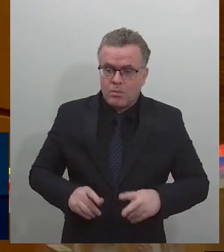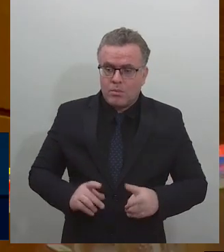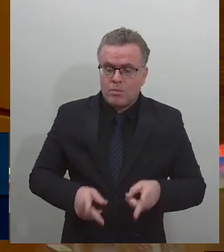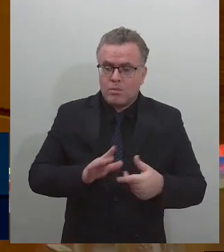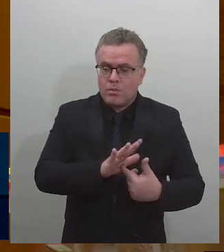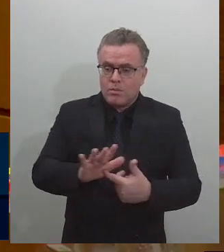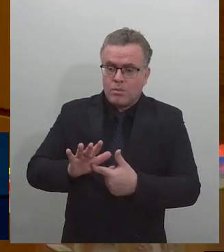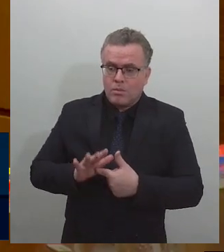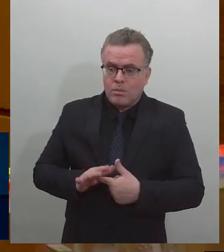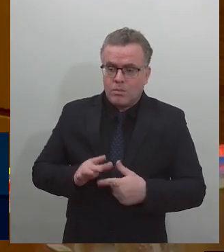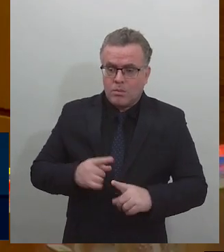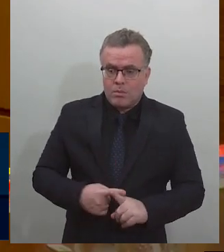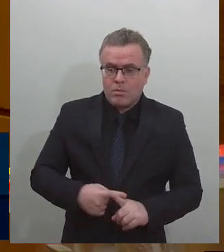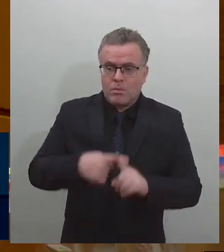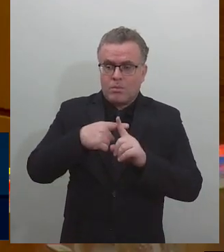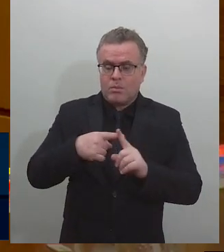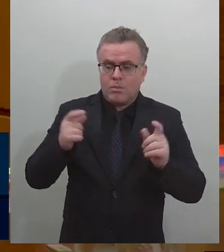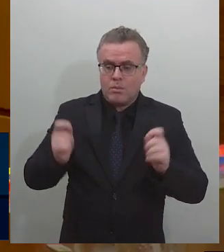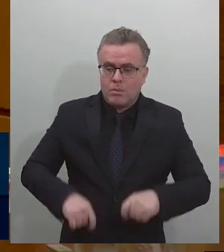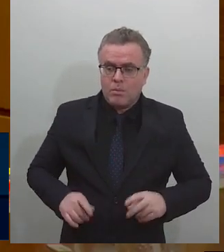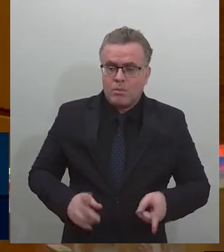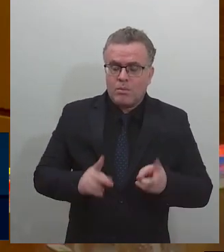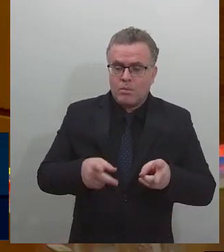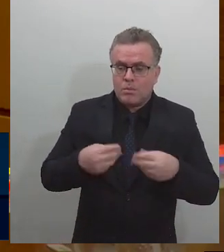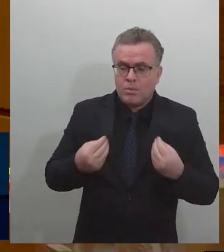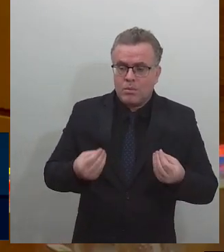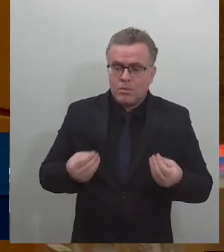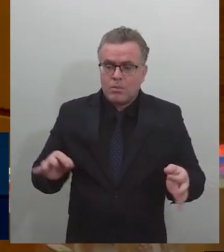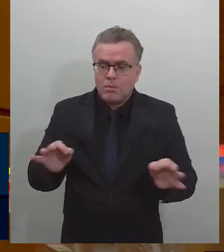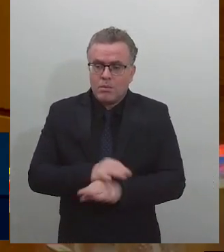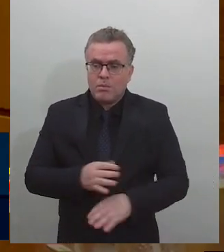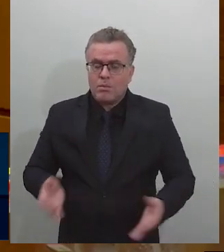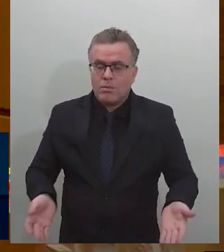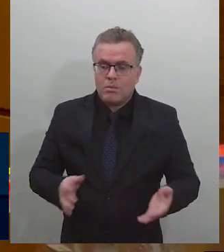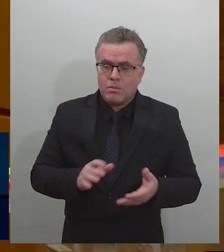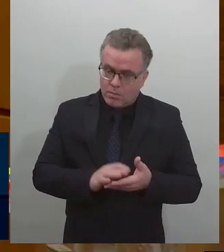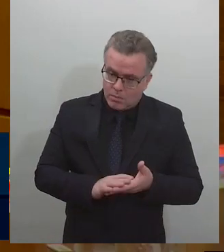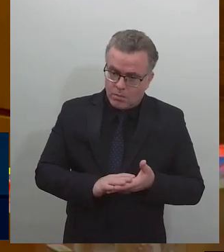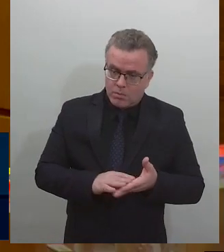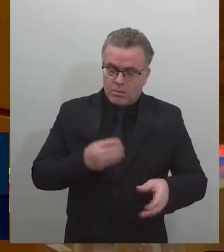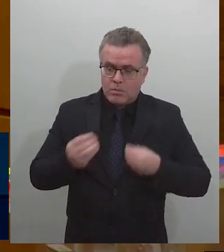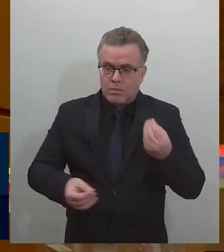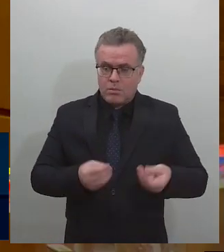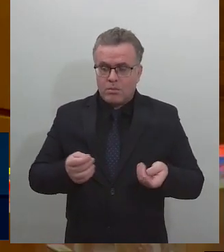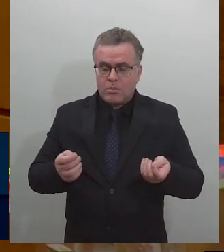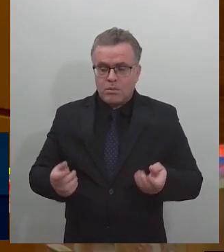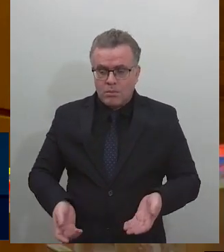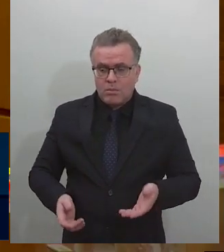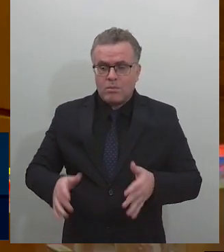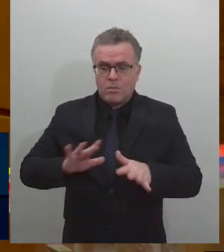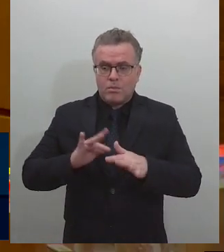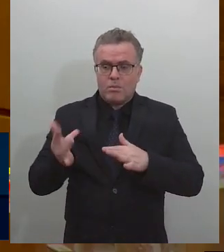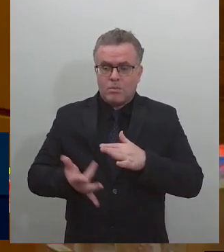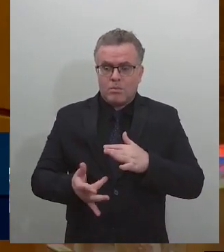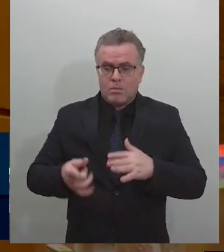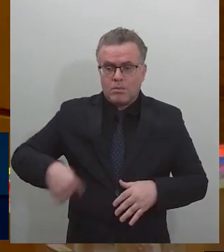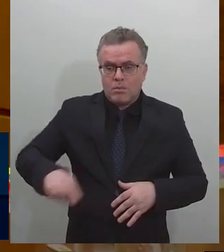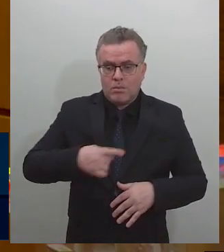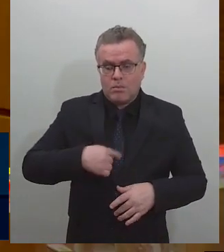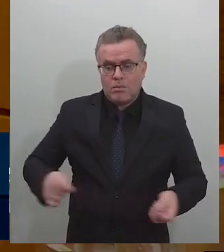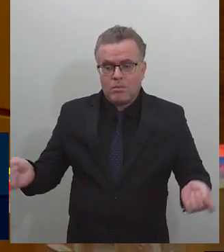feedback positivo, não só nas ruas, mas nas redes sociais, de que a gente pode contribuir, né,